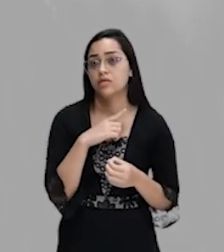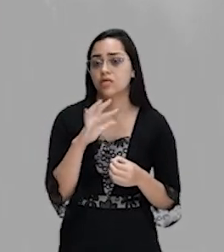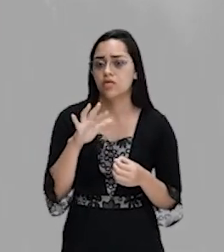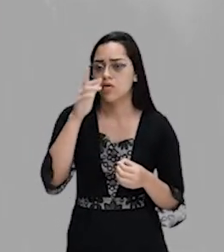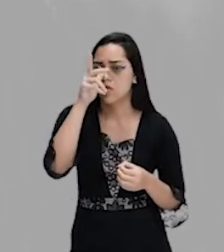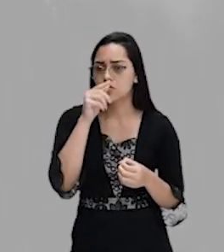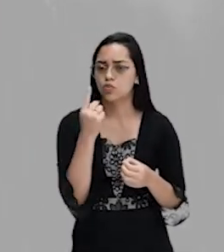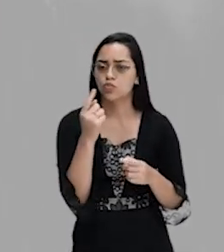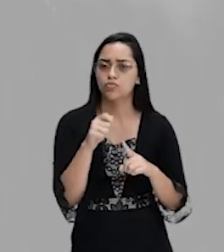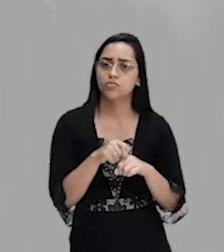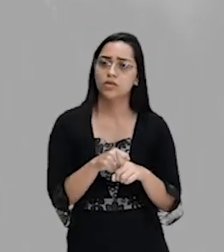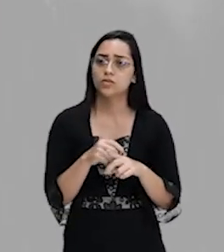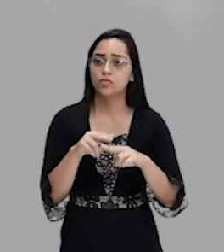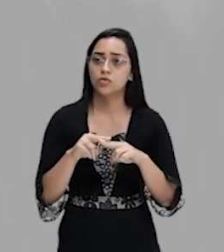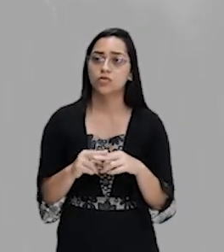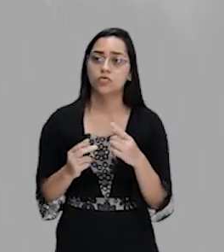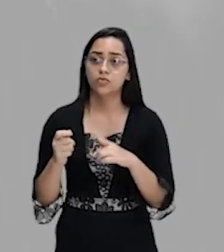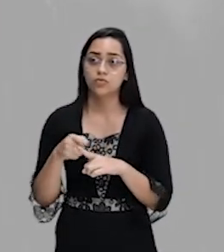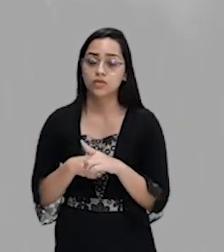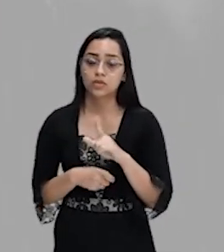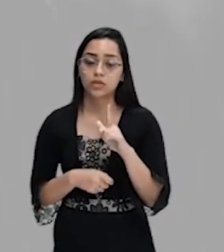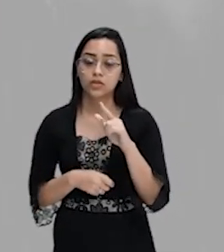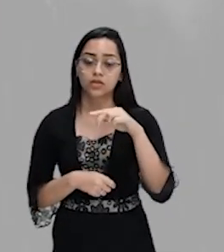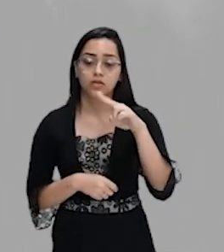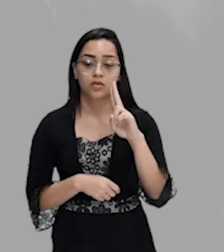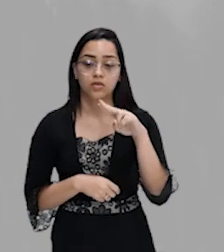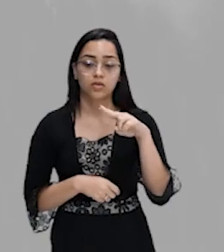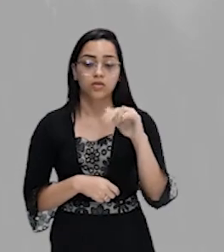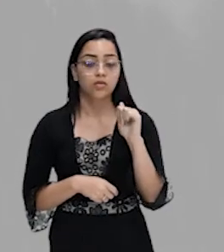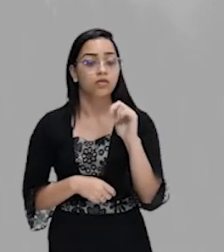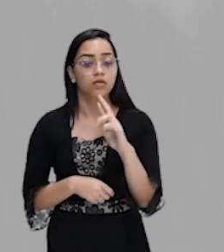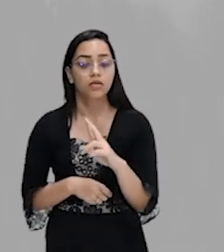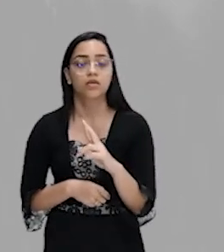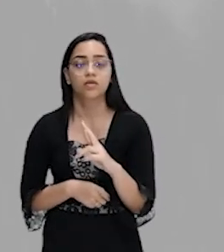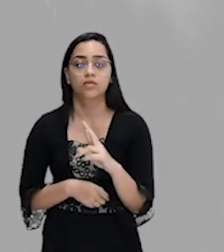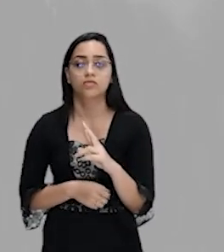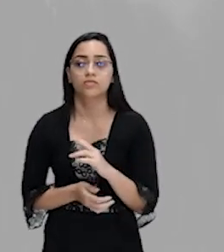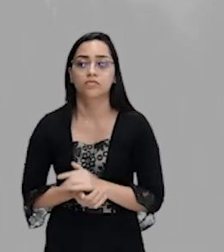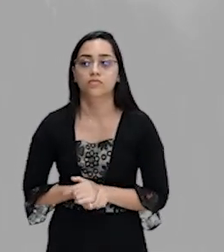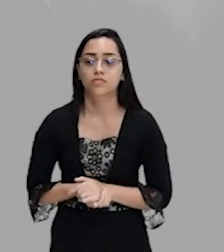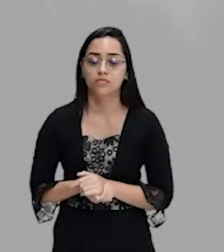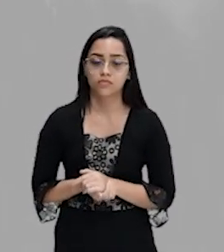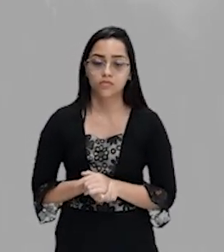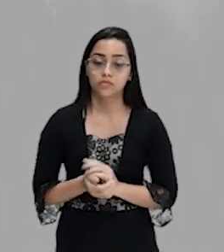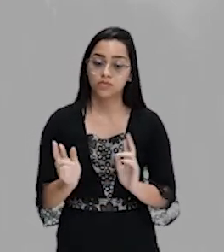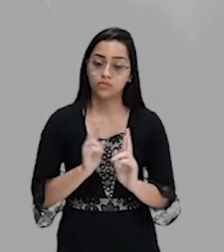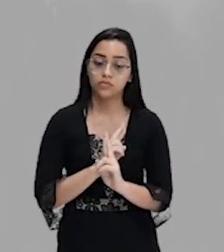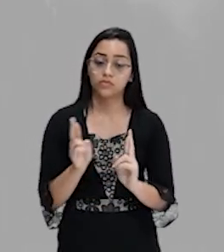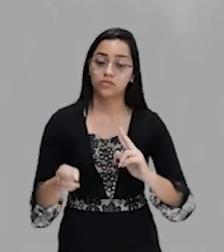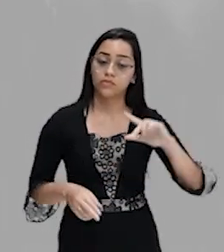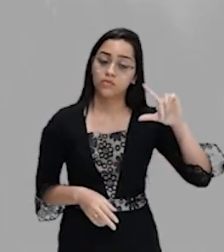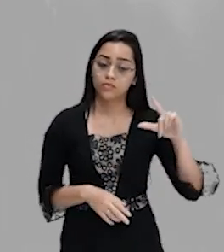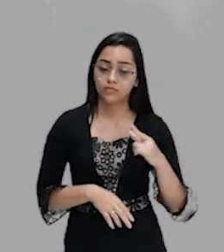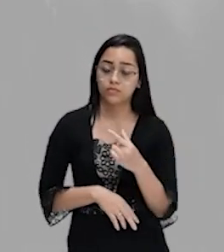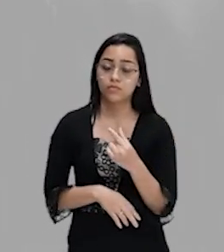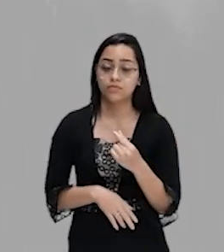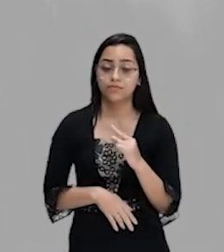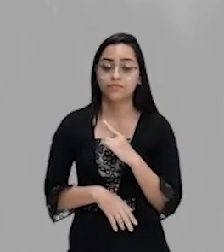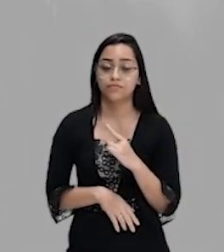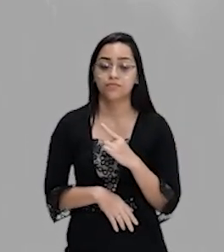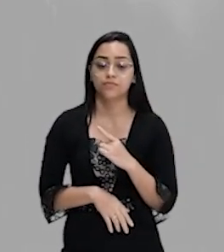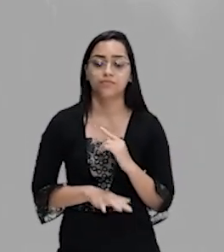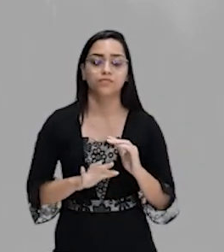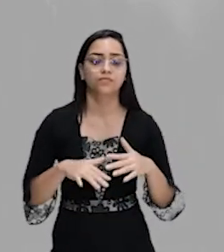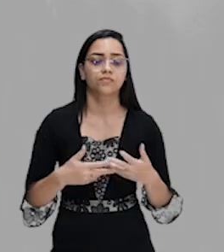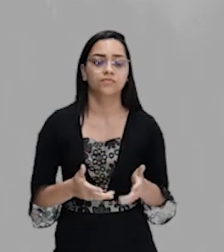Quase um mês. Então, é por isso que um mês ela é lunar, ok? O mês é em relação à Lua, ok? Então, a sequência